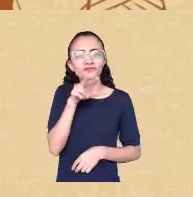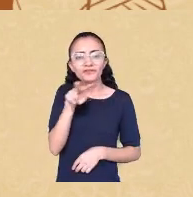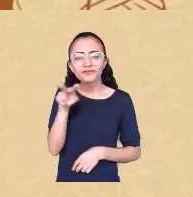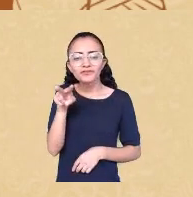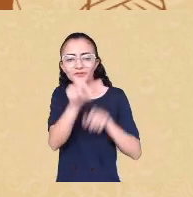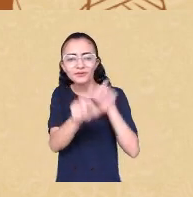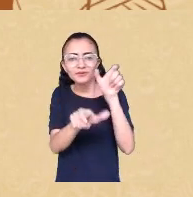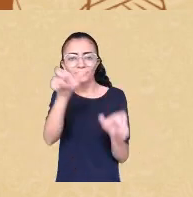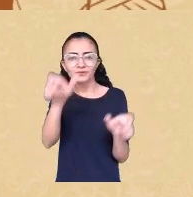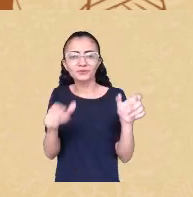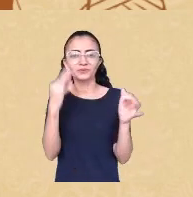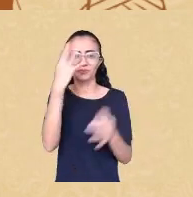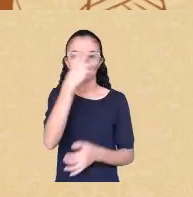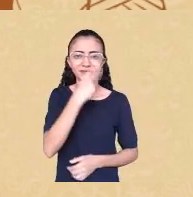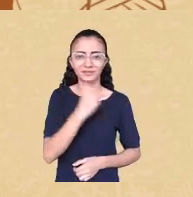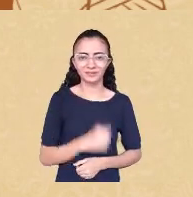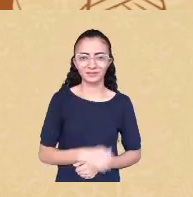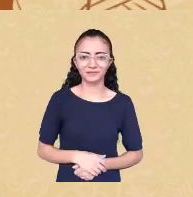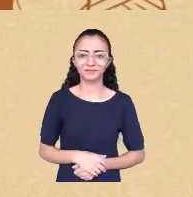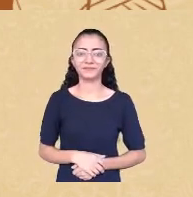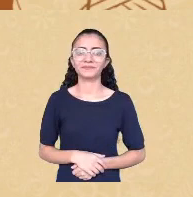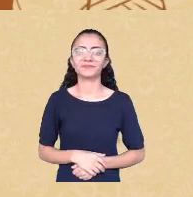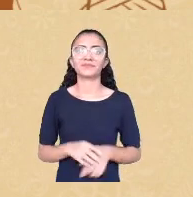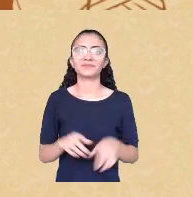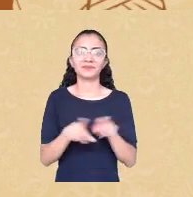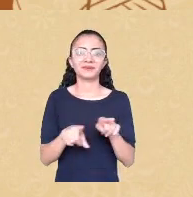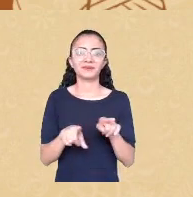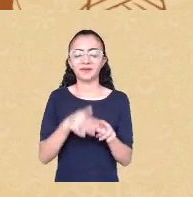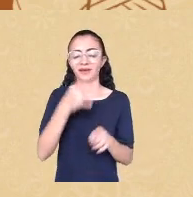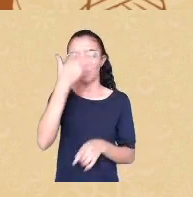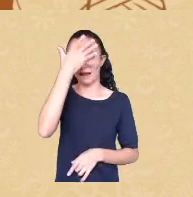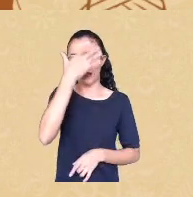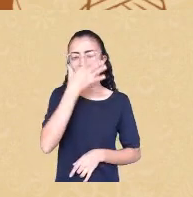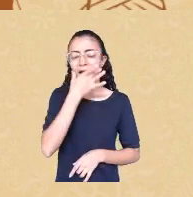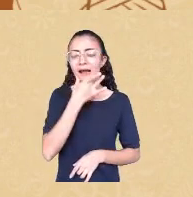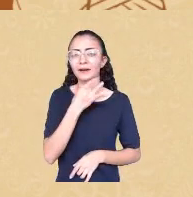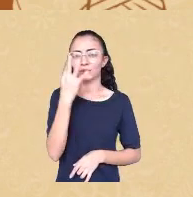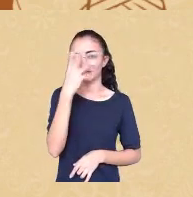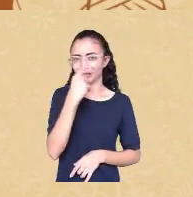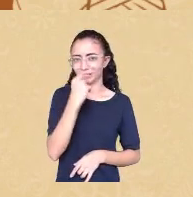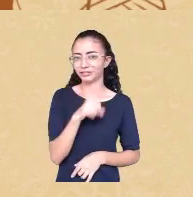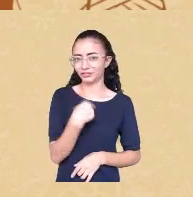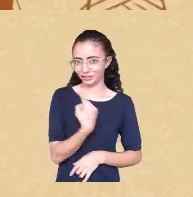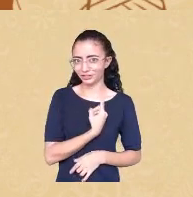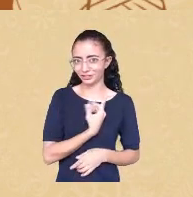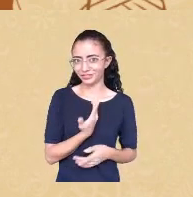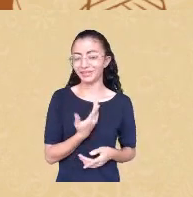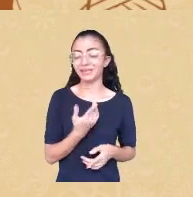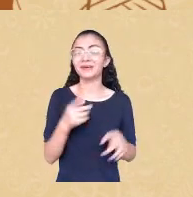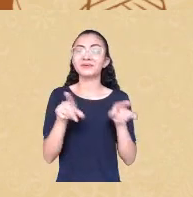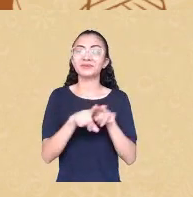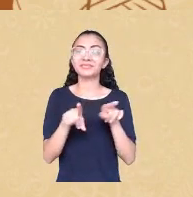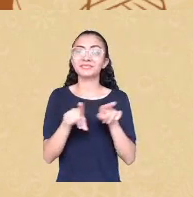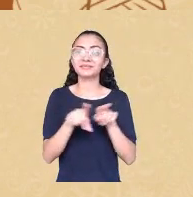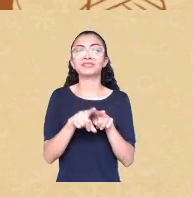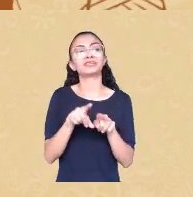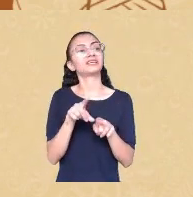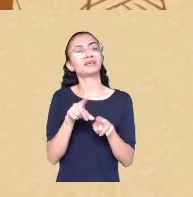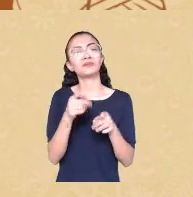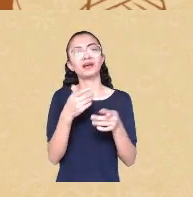principalmente não só ver a cara bonita, porque cara bonita a gente já tem, né? Somos belíssimas. Mas de ouvir um pouquinho, trocar ideias